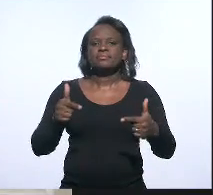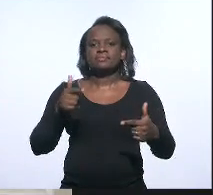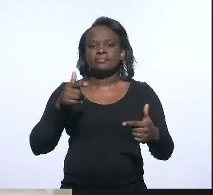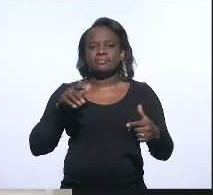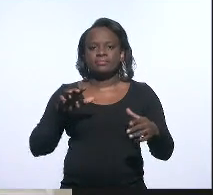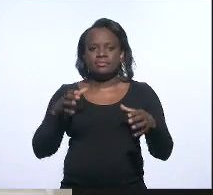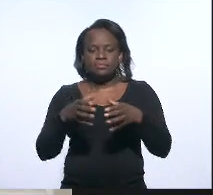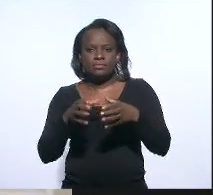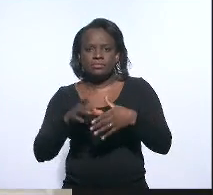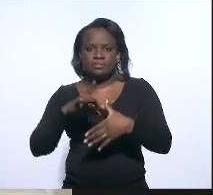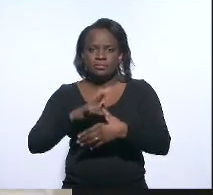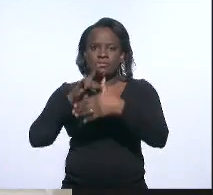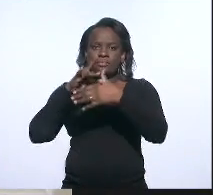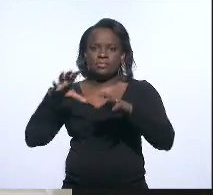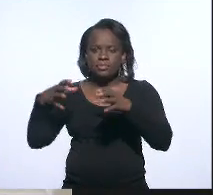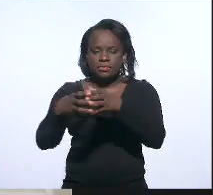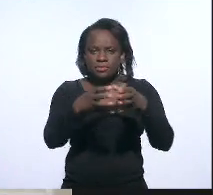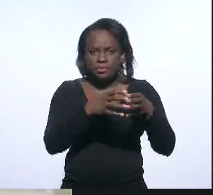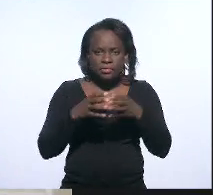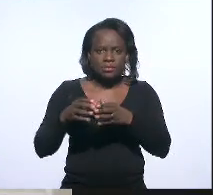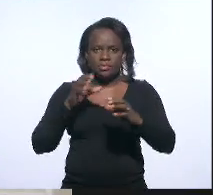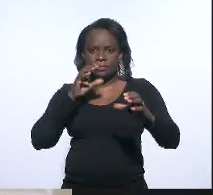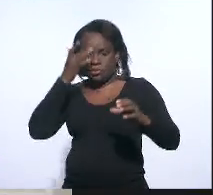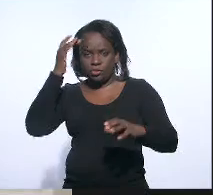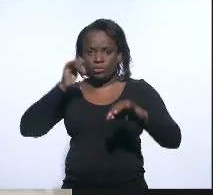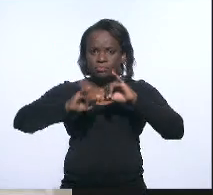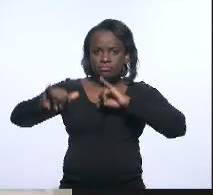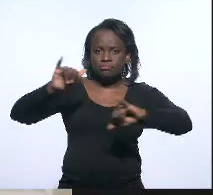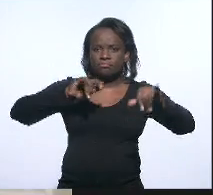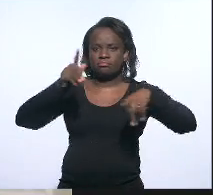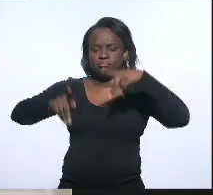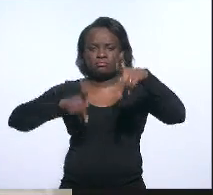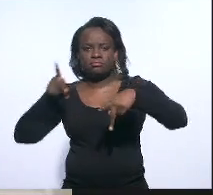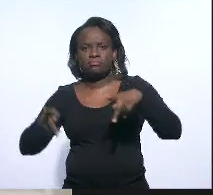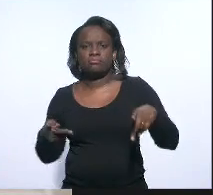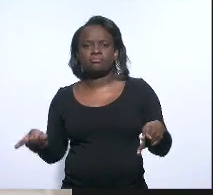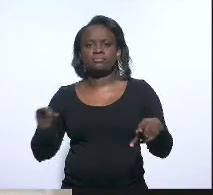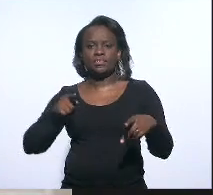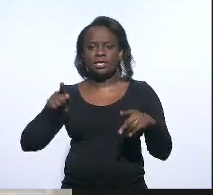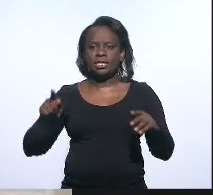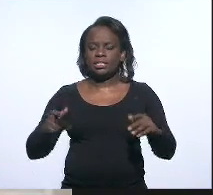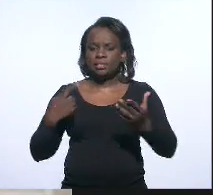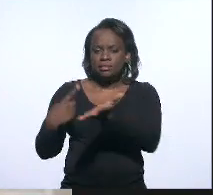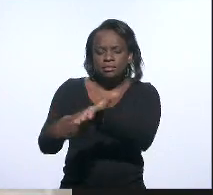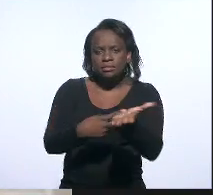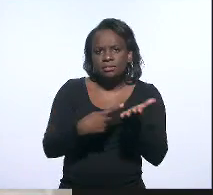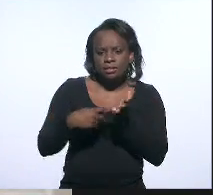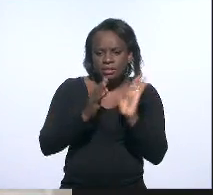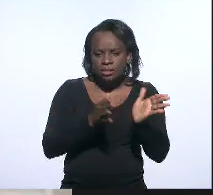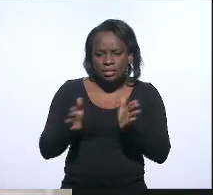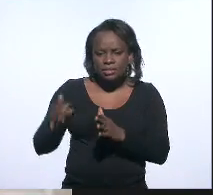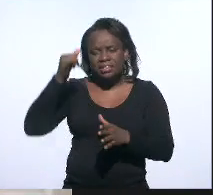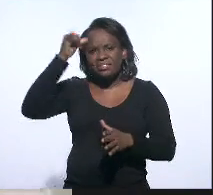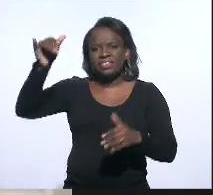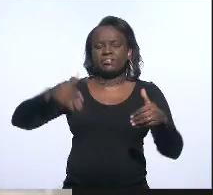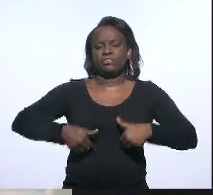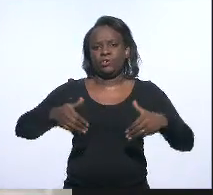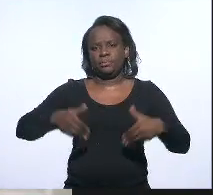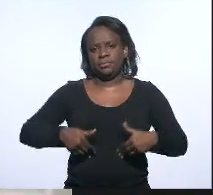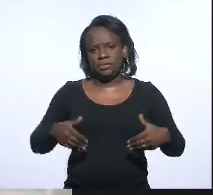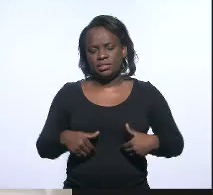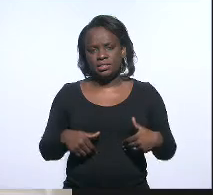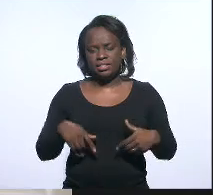de lideranças comunitárias, de comunicadores populares que tiveram que se reorganizar para não passar fome,